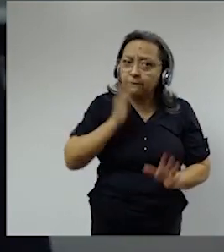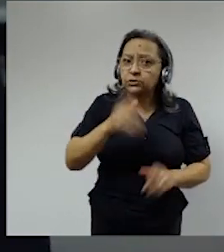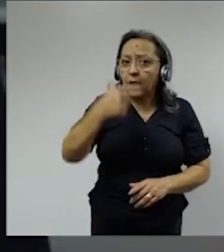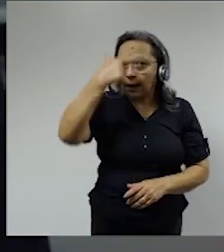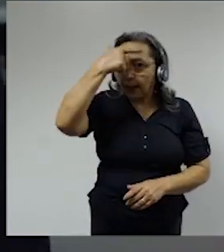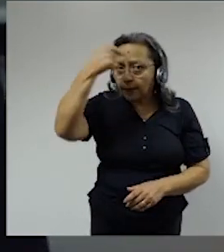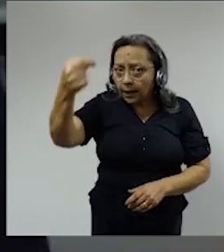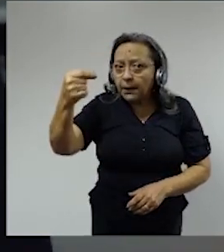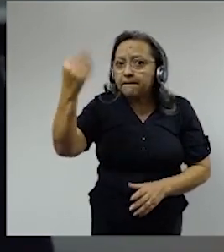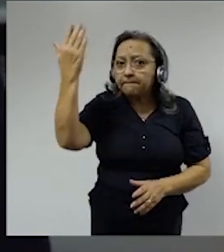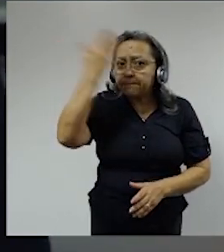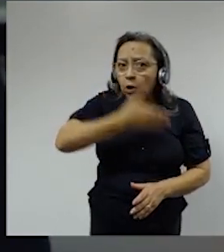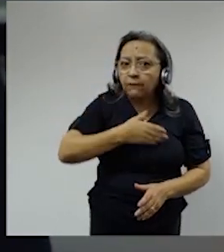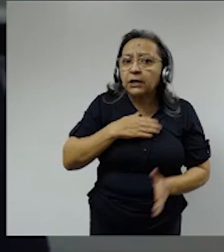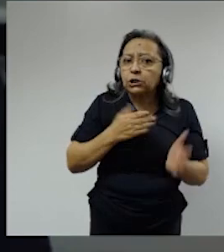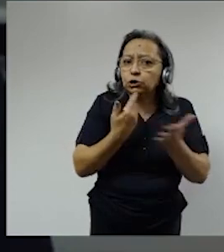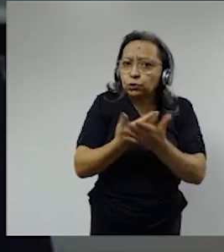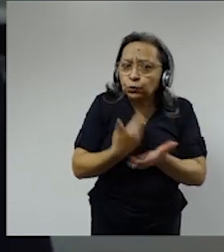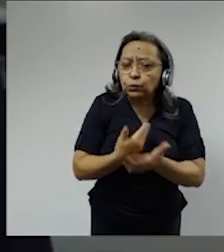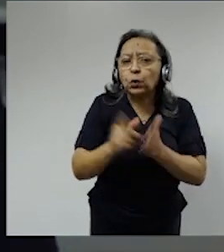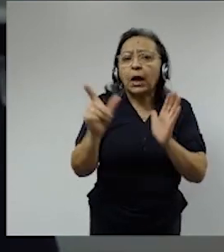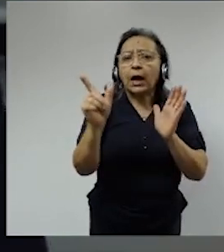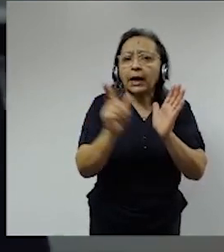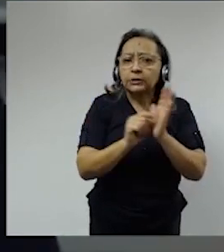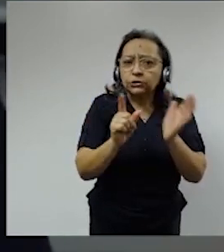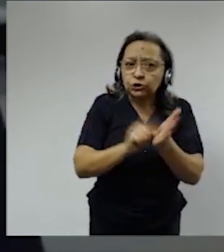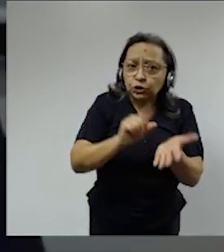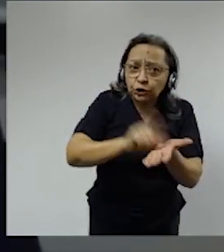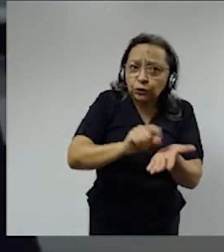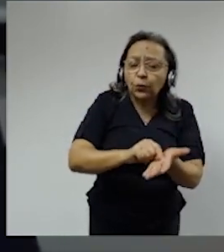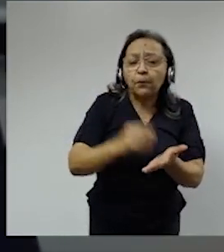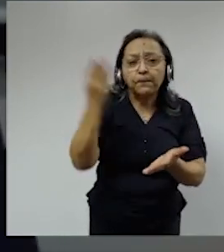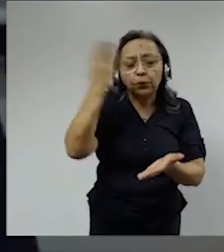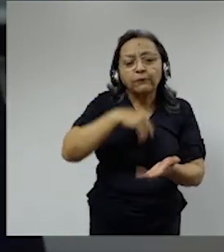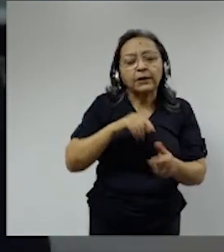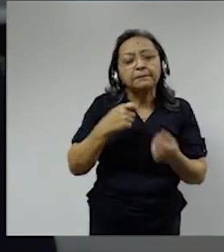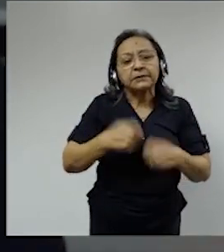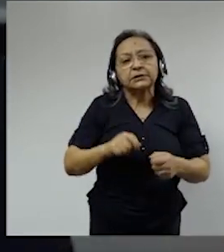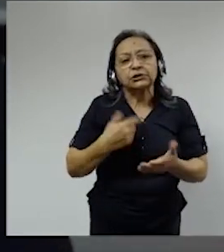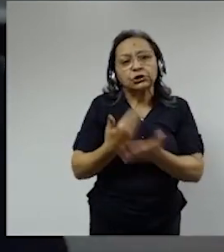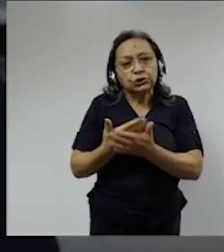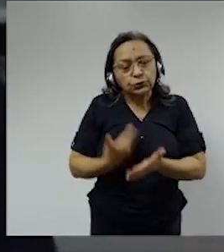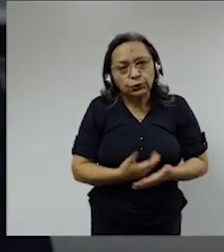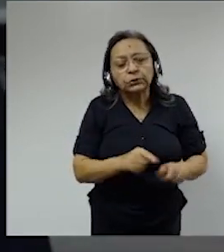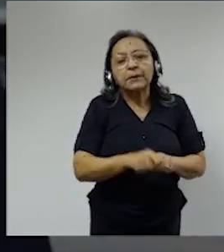nós precisamos, sim, de recursos públicos para desenvolvimento e distribuição de vacinas.